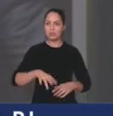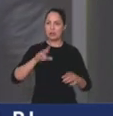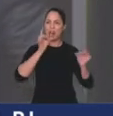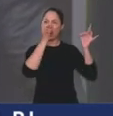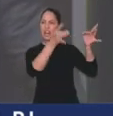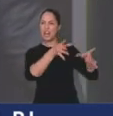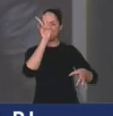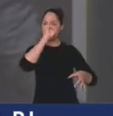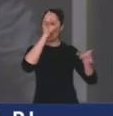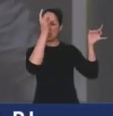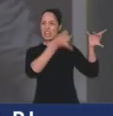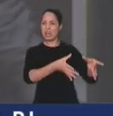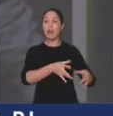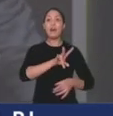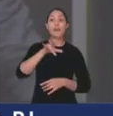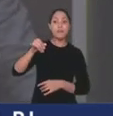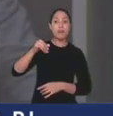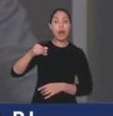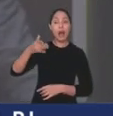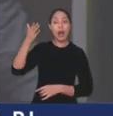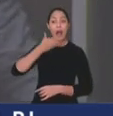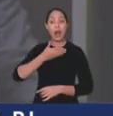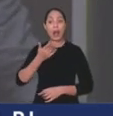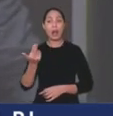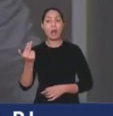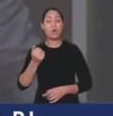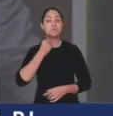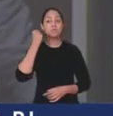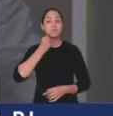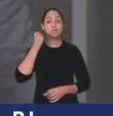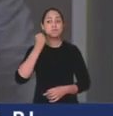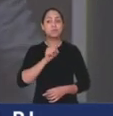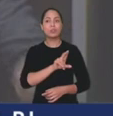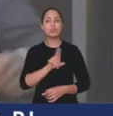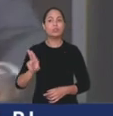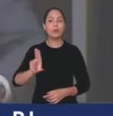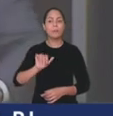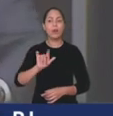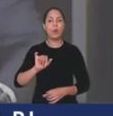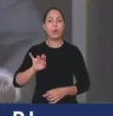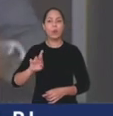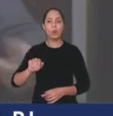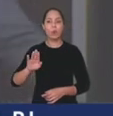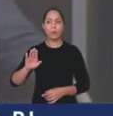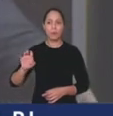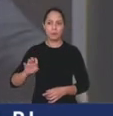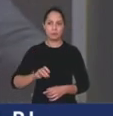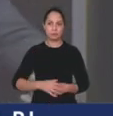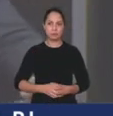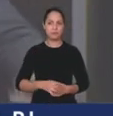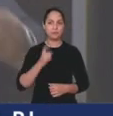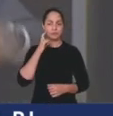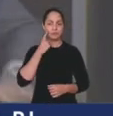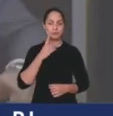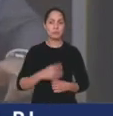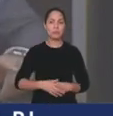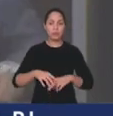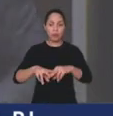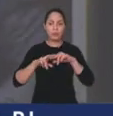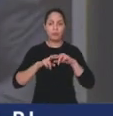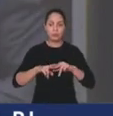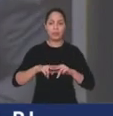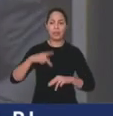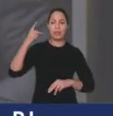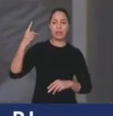o mesmo vai acontecer com o senador Alcolumbre. Um senador que tem votos, muitas vezes, menores que de um